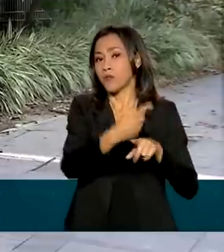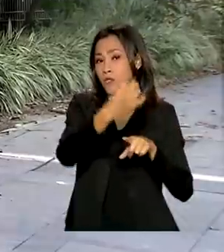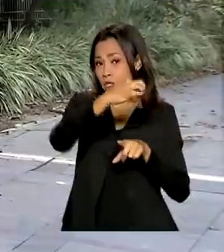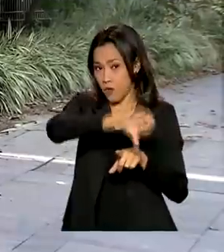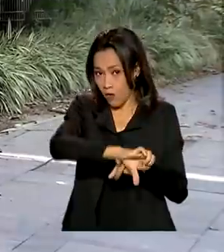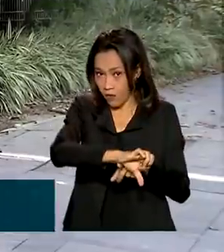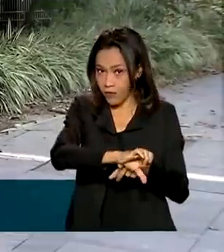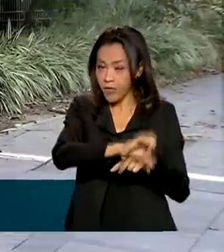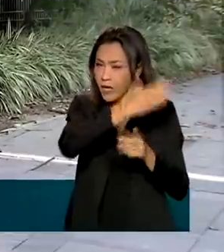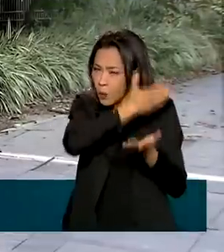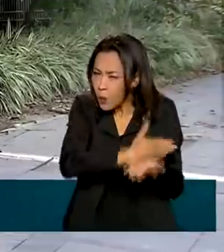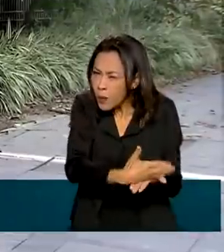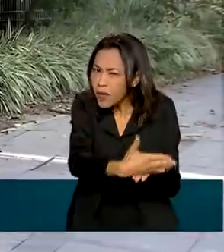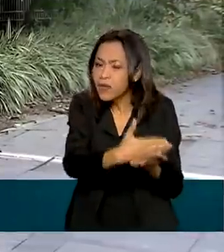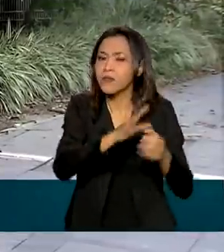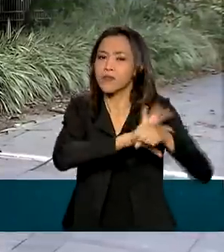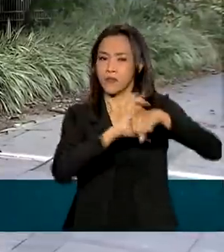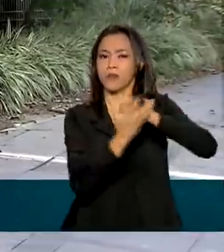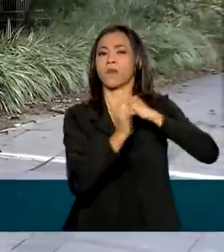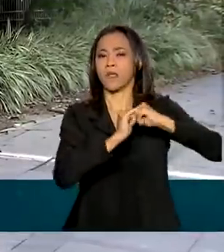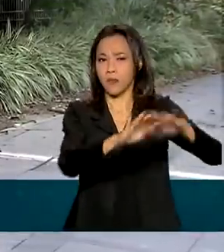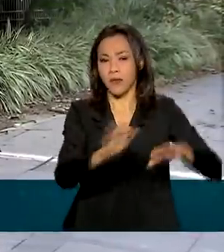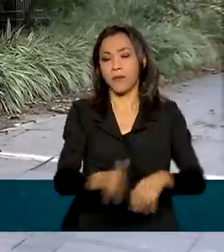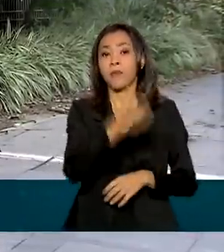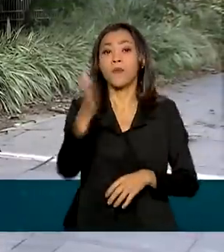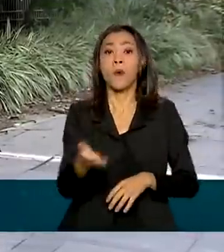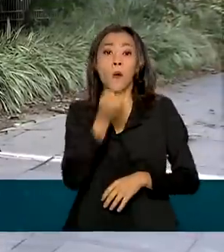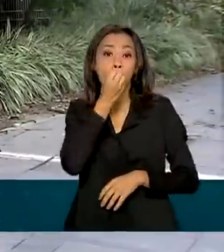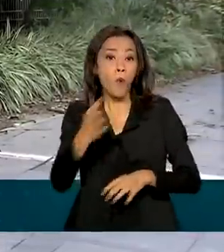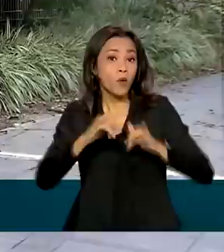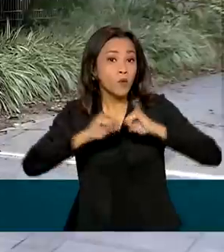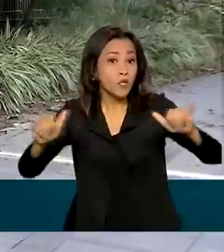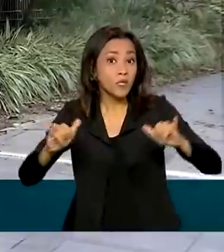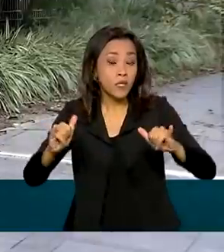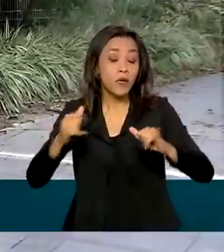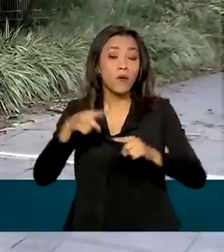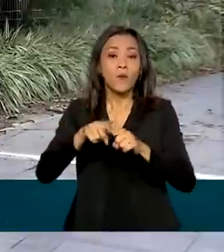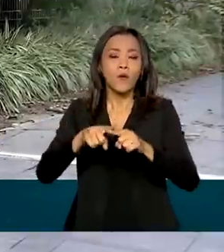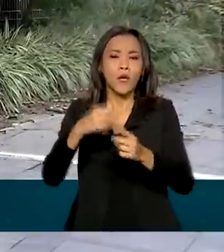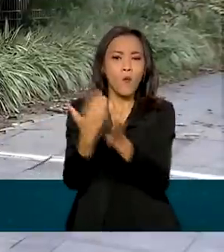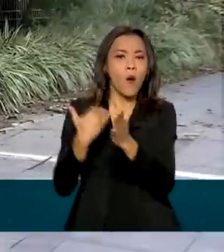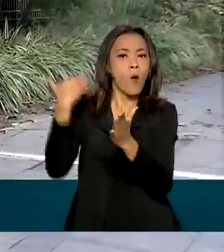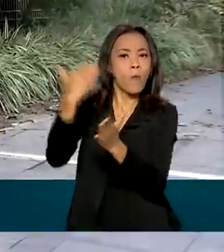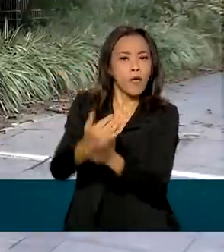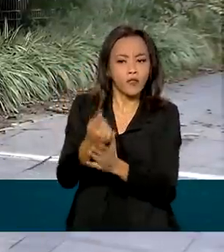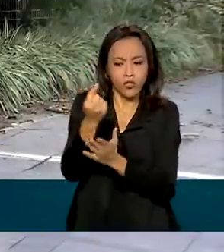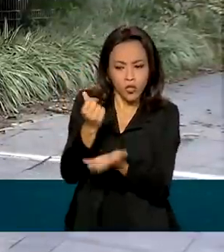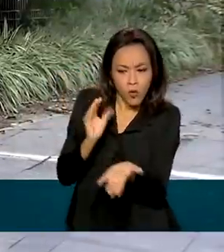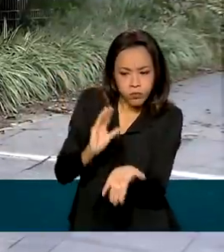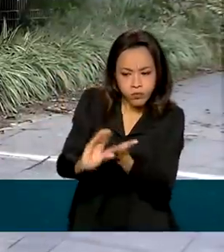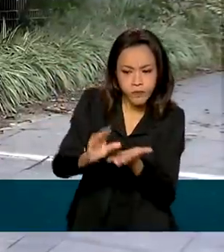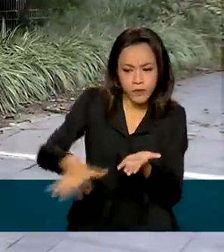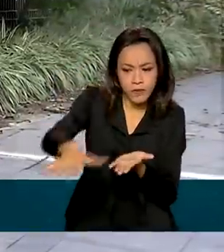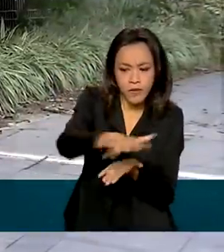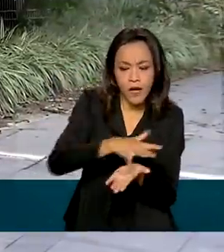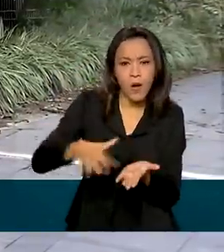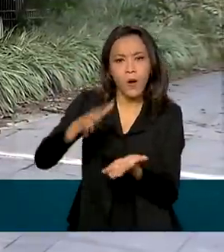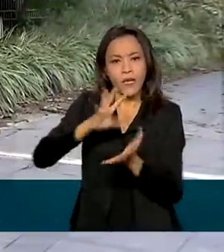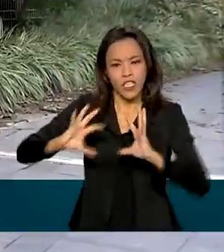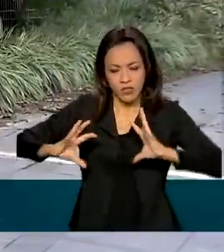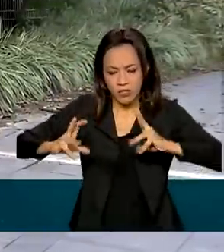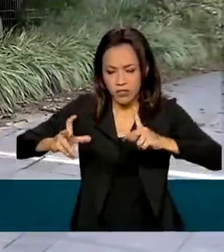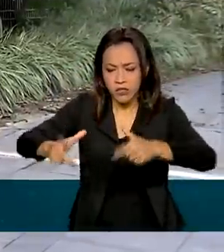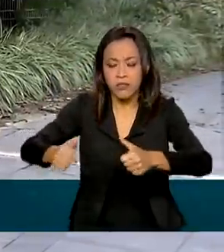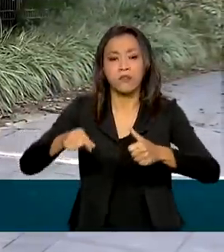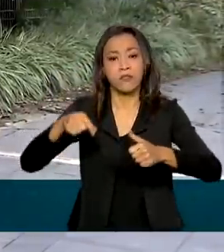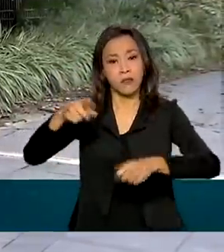pré-pandemia. Outra boa notícia foi o aumento dos investimentos nos setores de produção de máquinas e de equipamentos o que representa